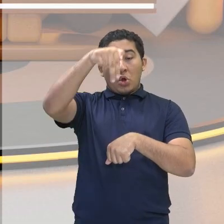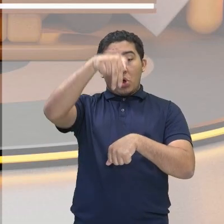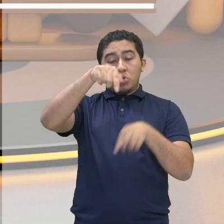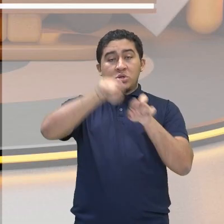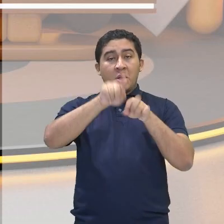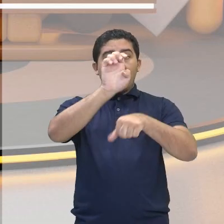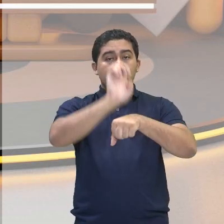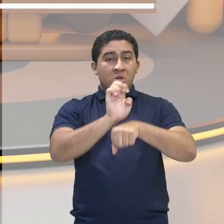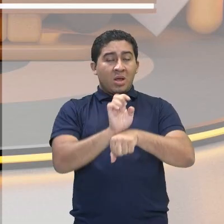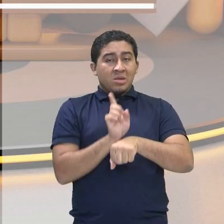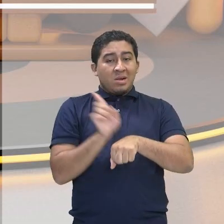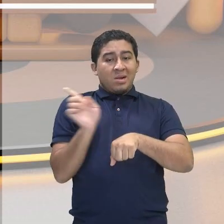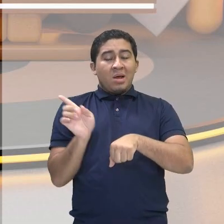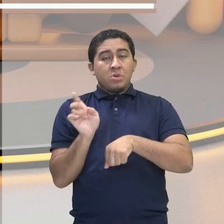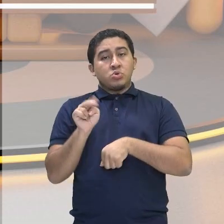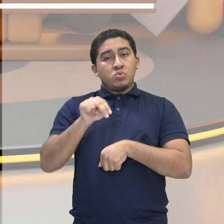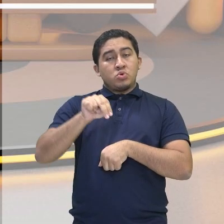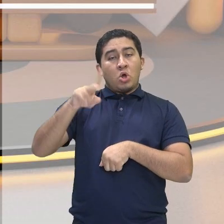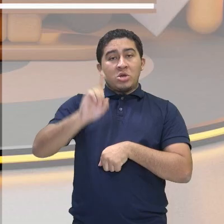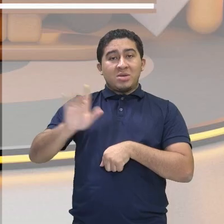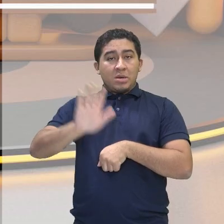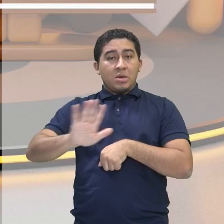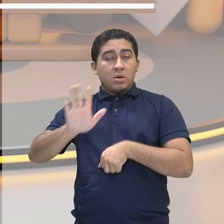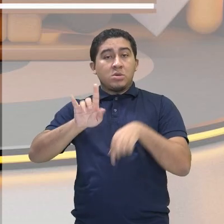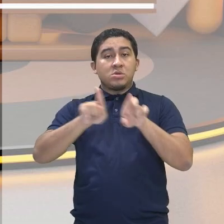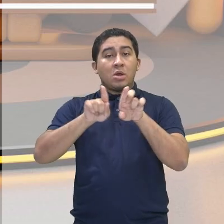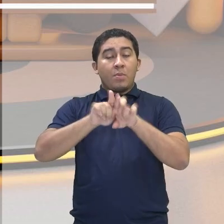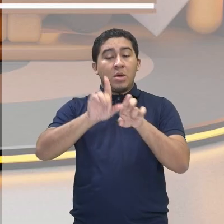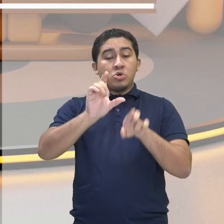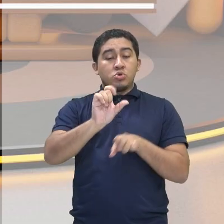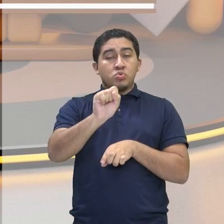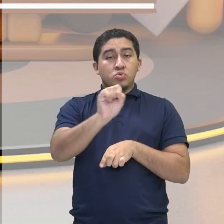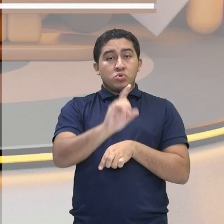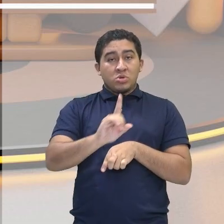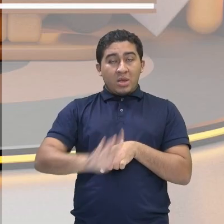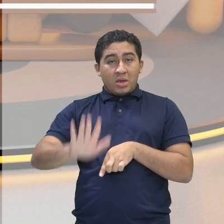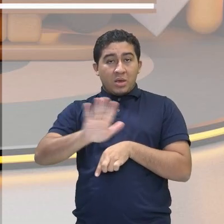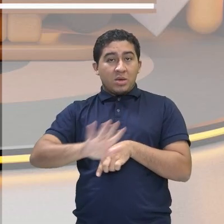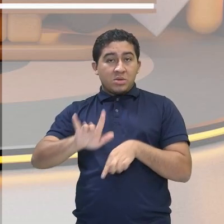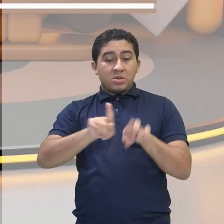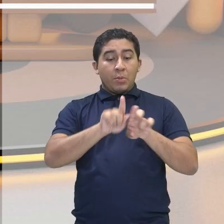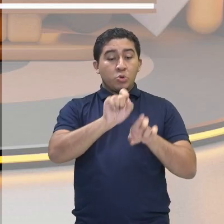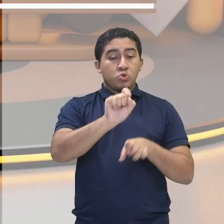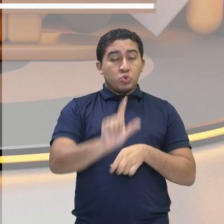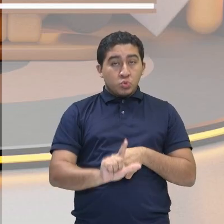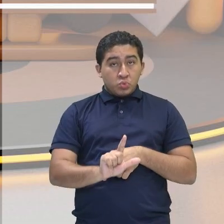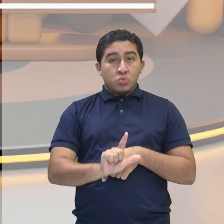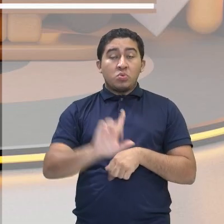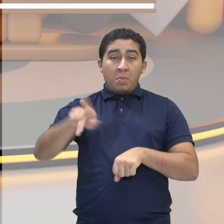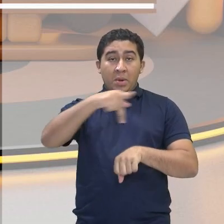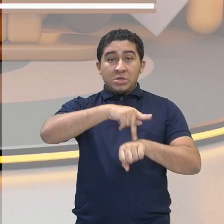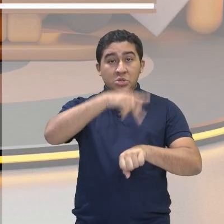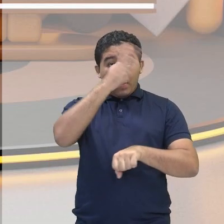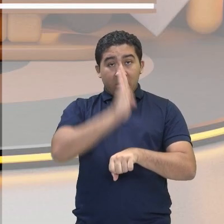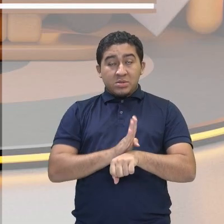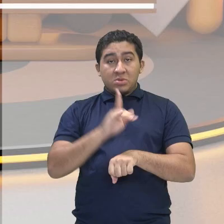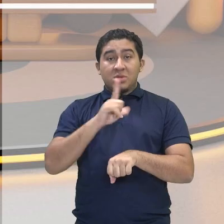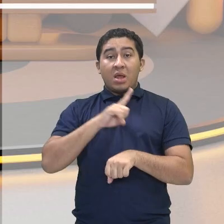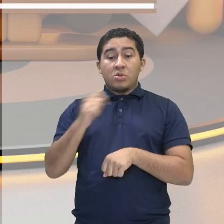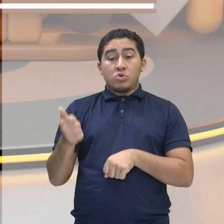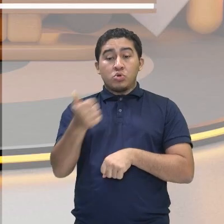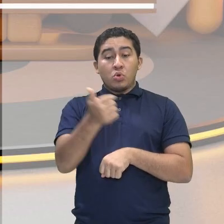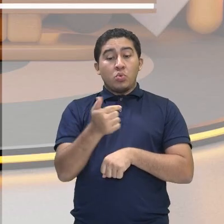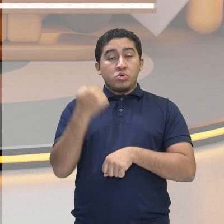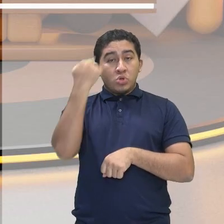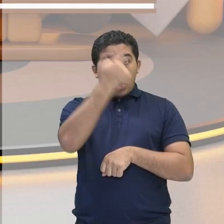região nordeste, do sudeste, do sul do Brasil, nós vamos ter ali 12 horas,